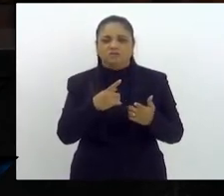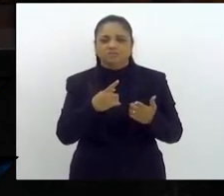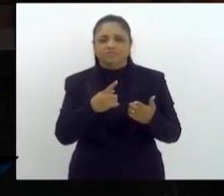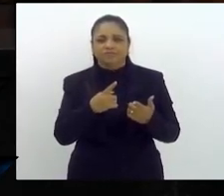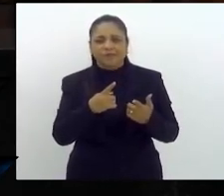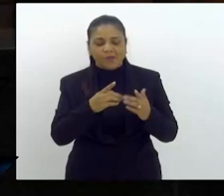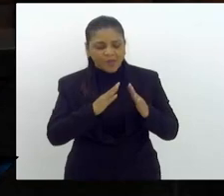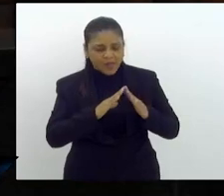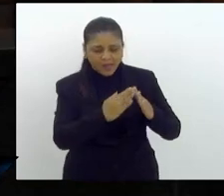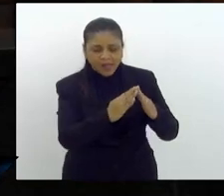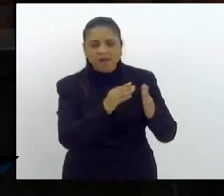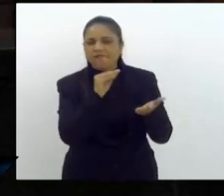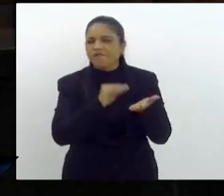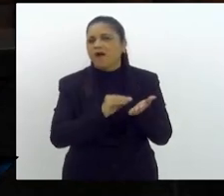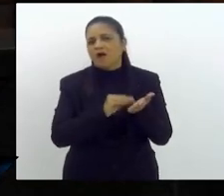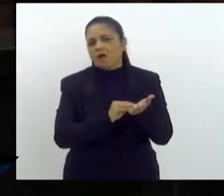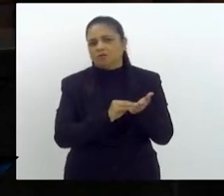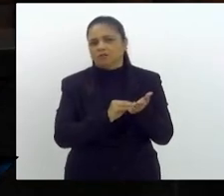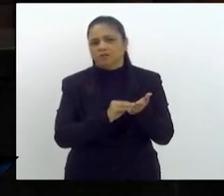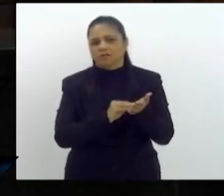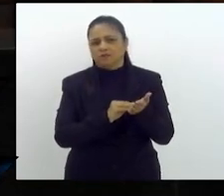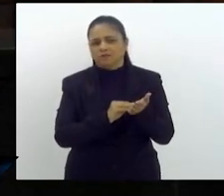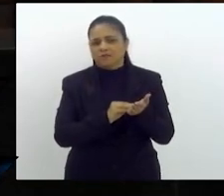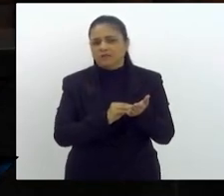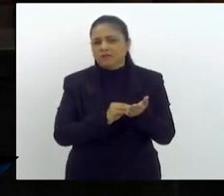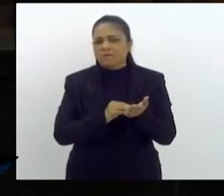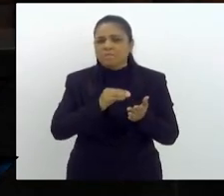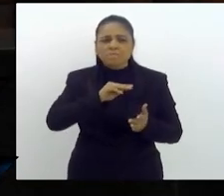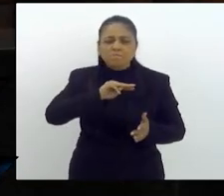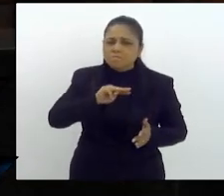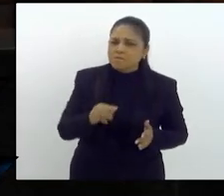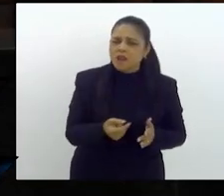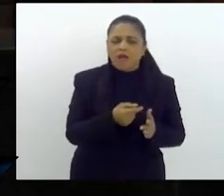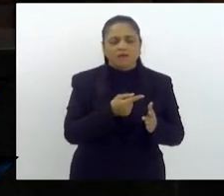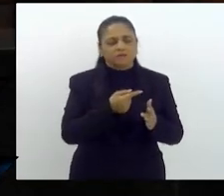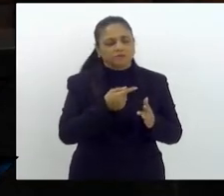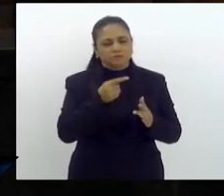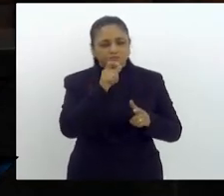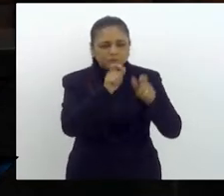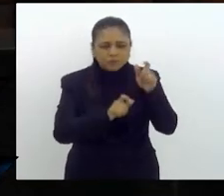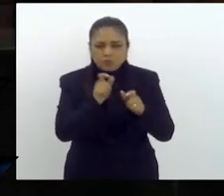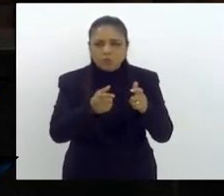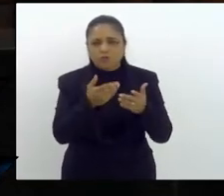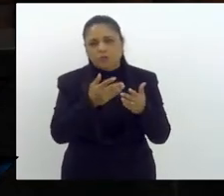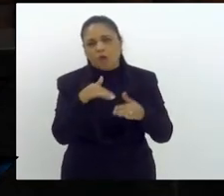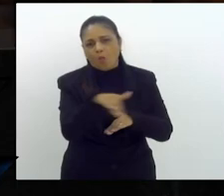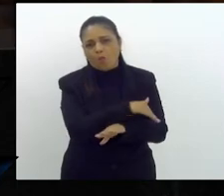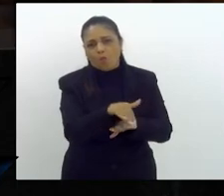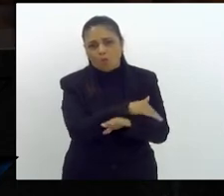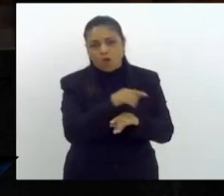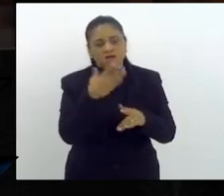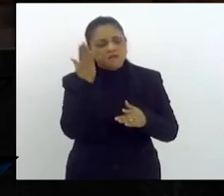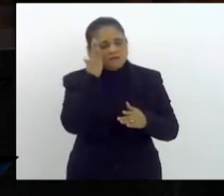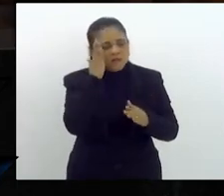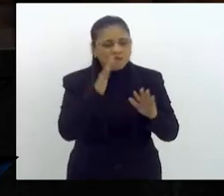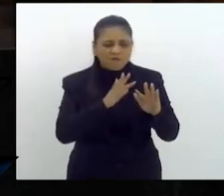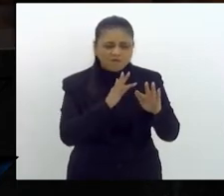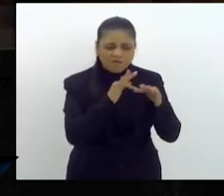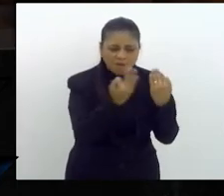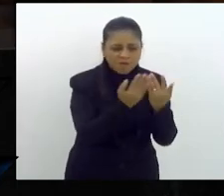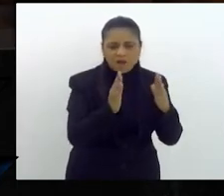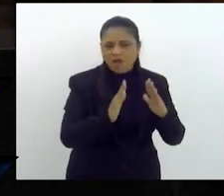que chega a dezenas de milhares de unidades habitacionais e você querer tirar famílias que estão a 40